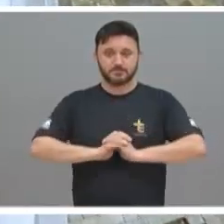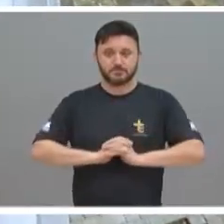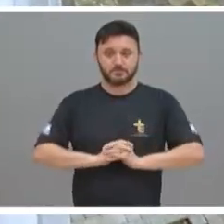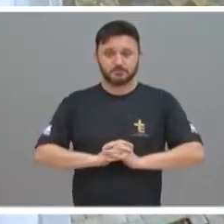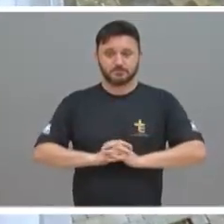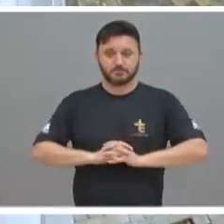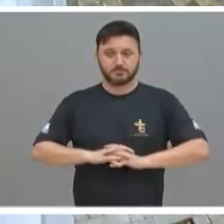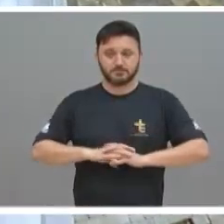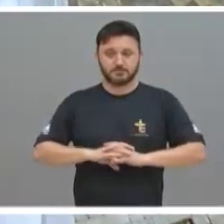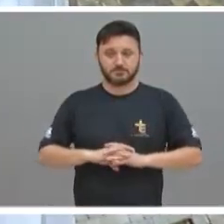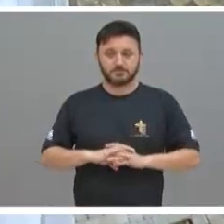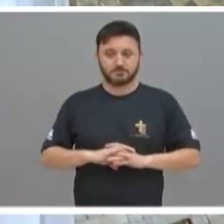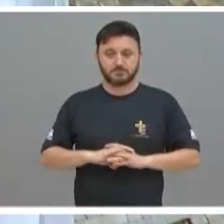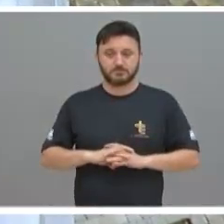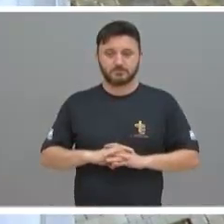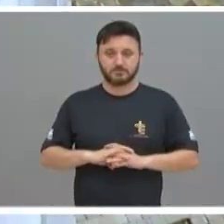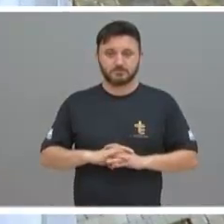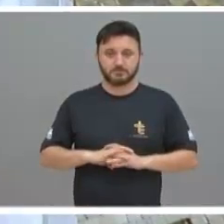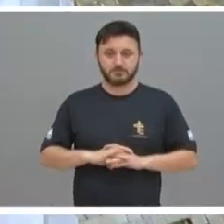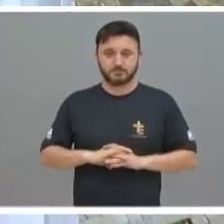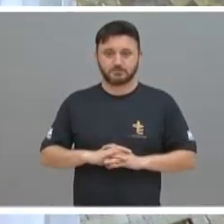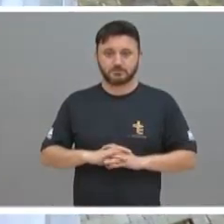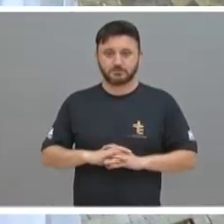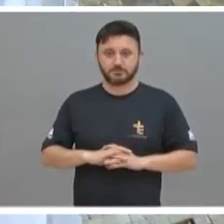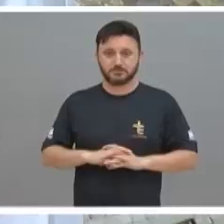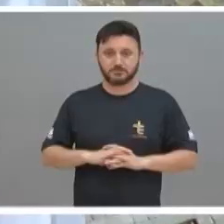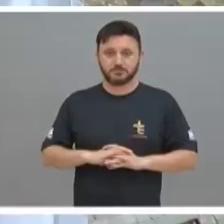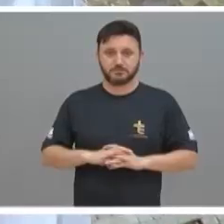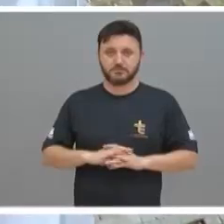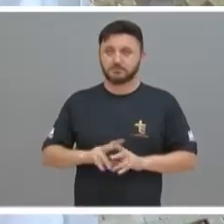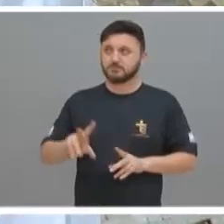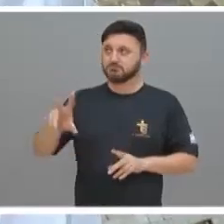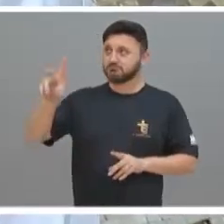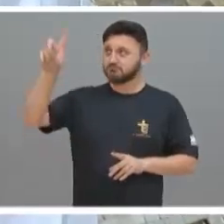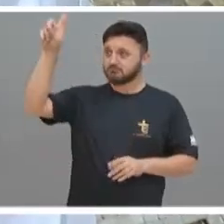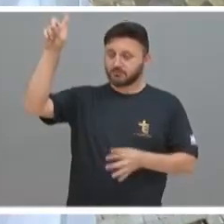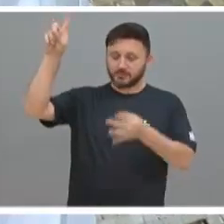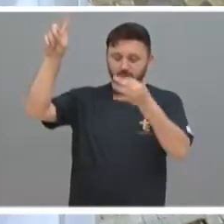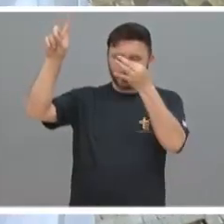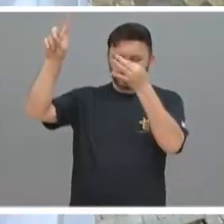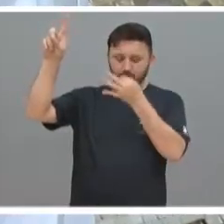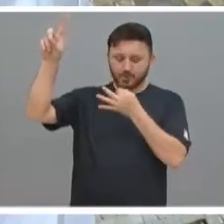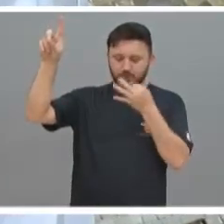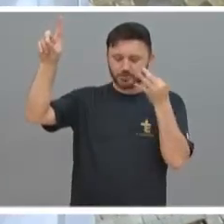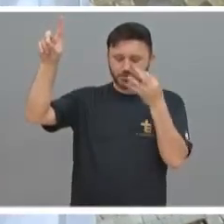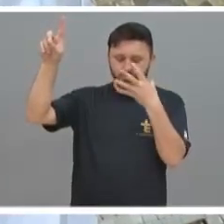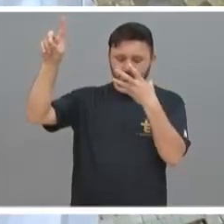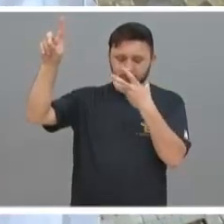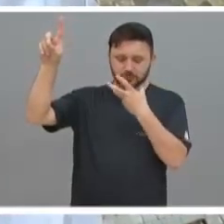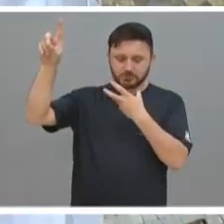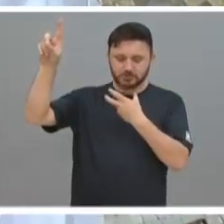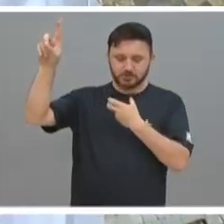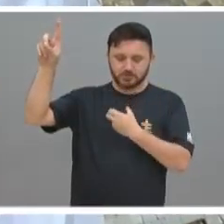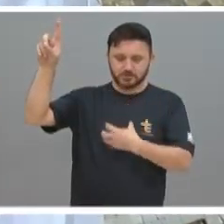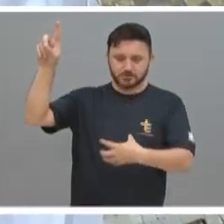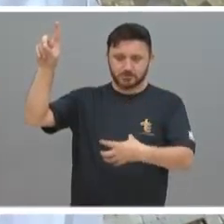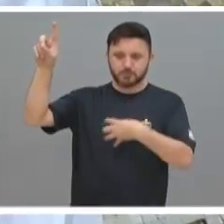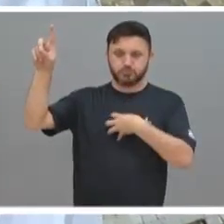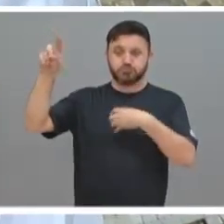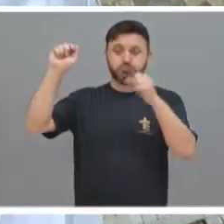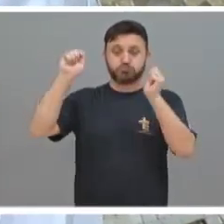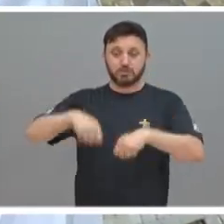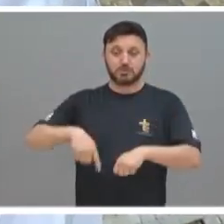Oremos. Ó Deus, que a ação na vossa Eucaristia penetre todo o nosso ser, para que